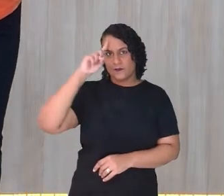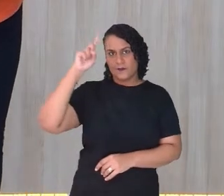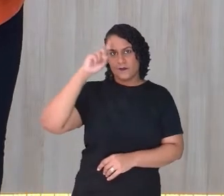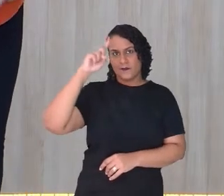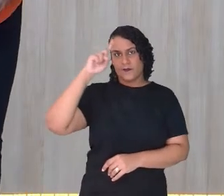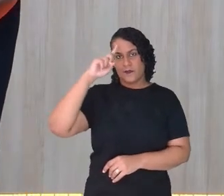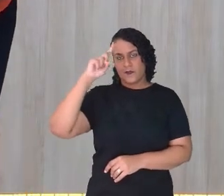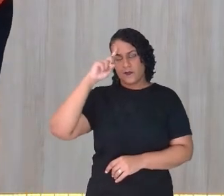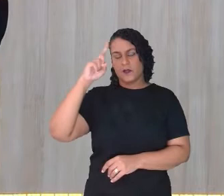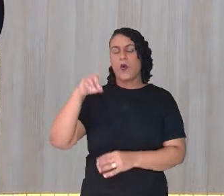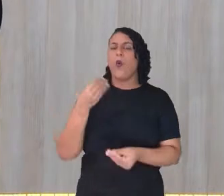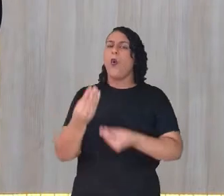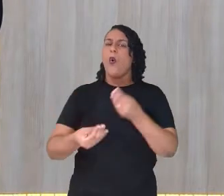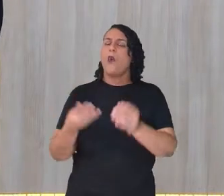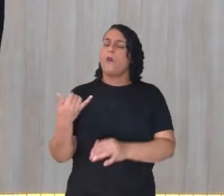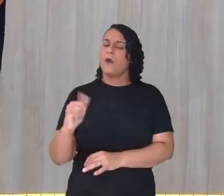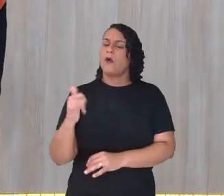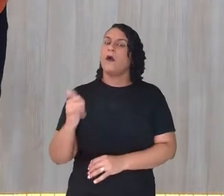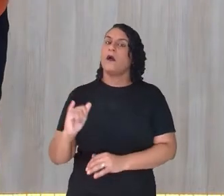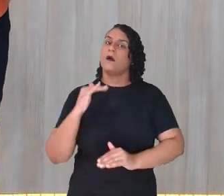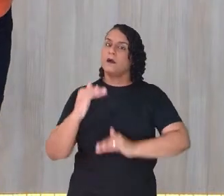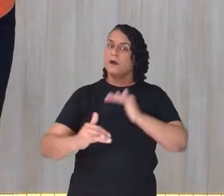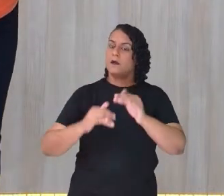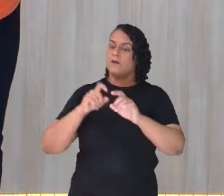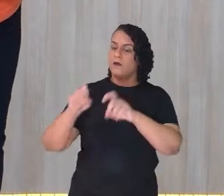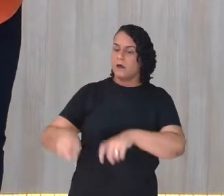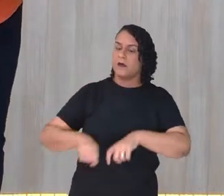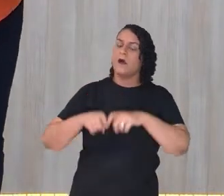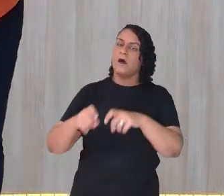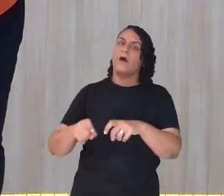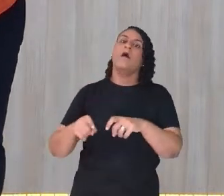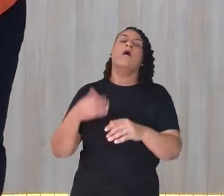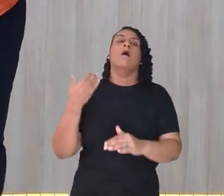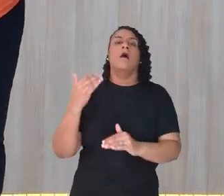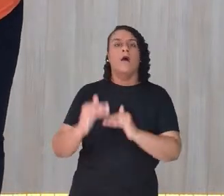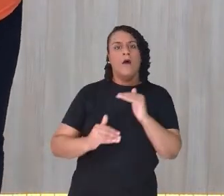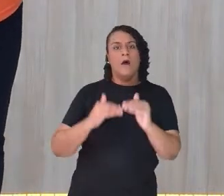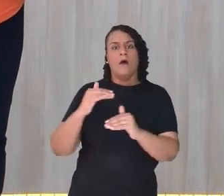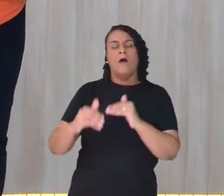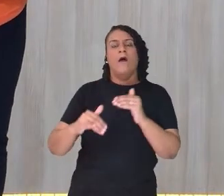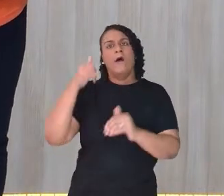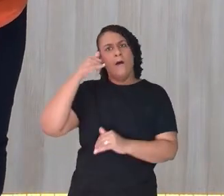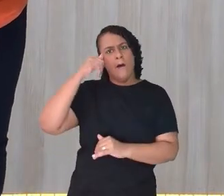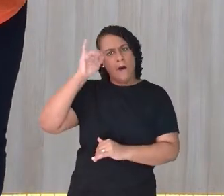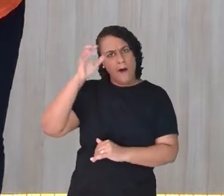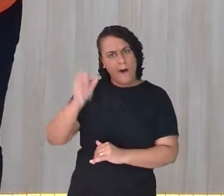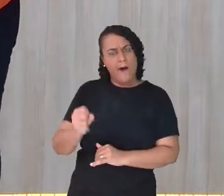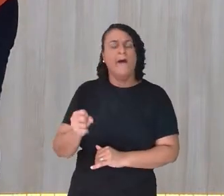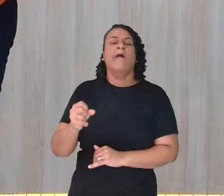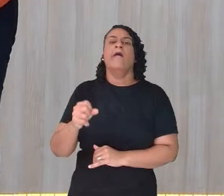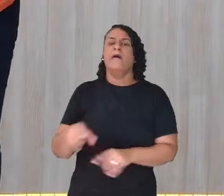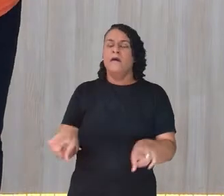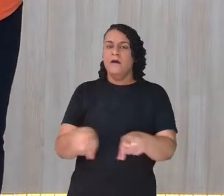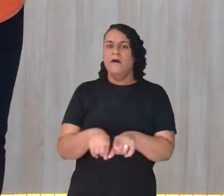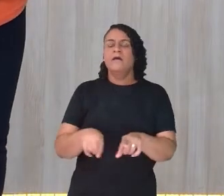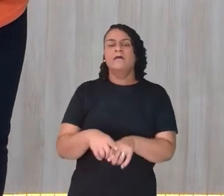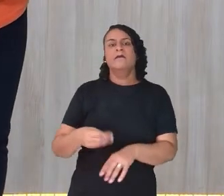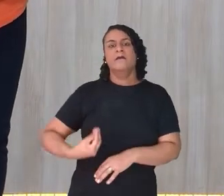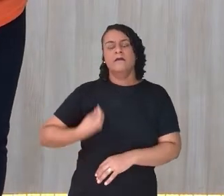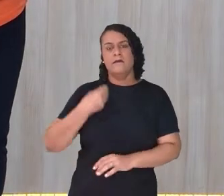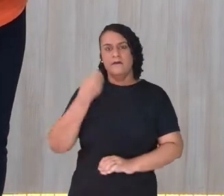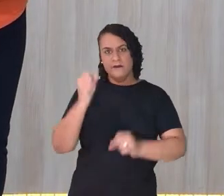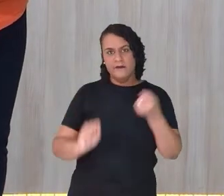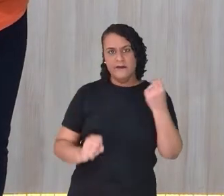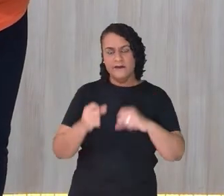a geração de energia, o desenvolvimento agrícola, o desenvolvimento da agropecuária e saber que existem indústrias